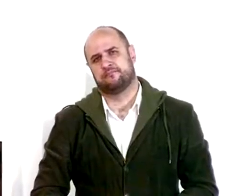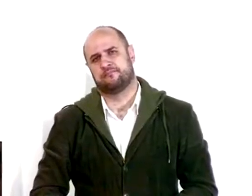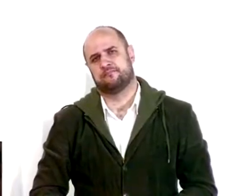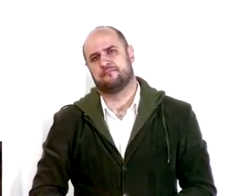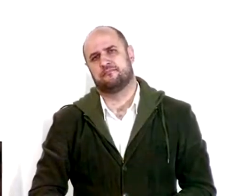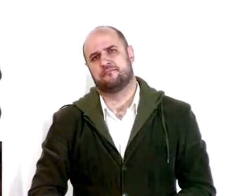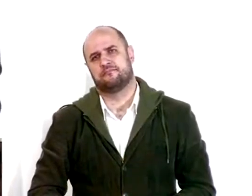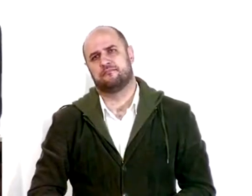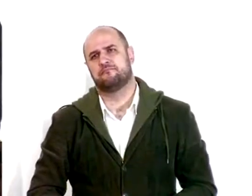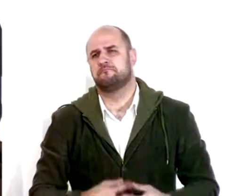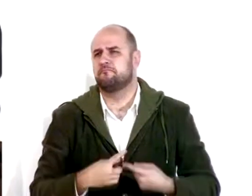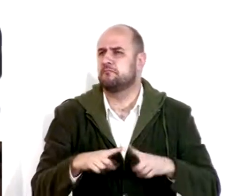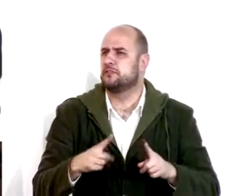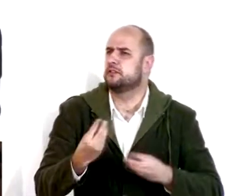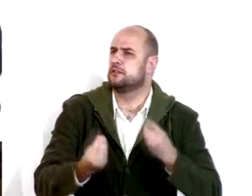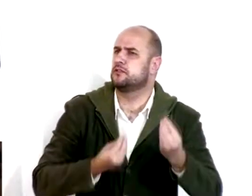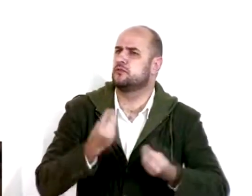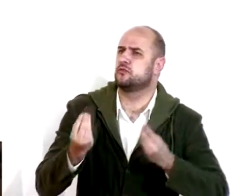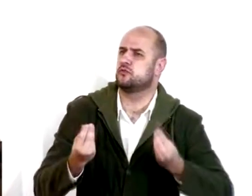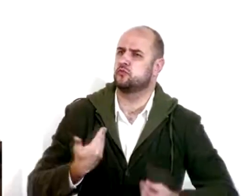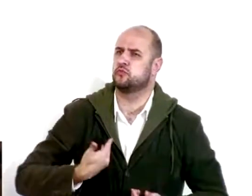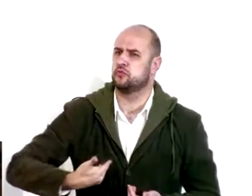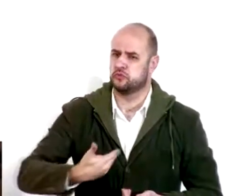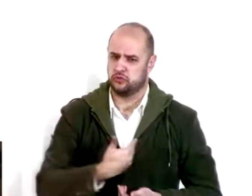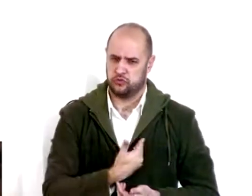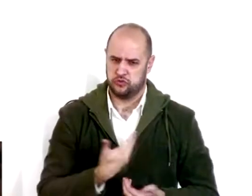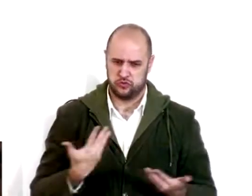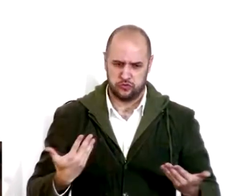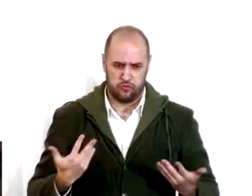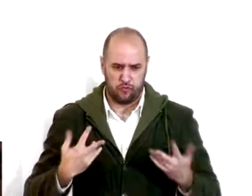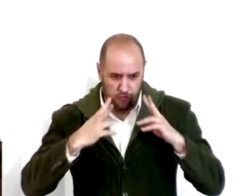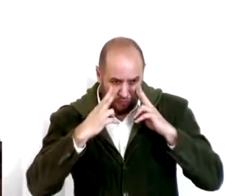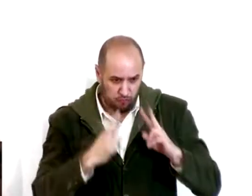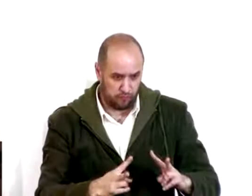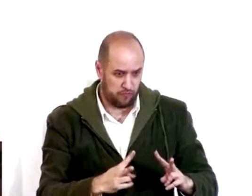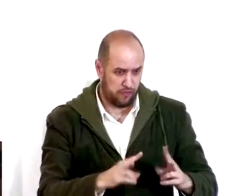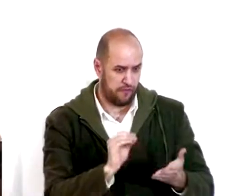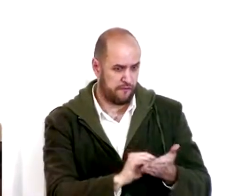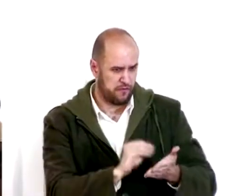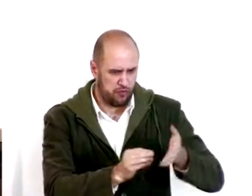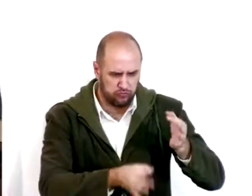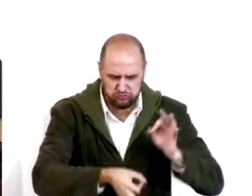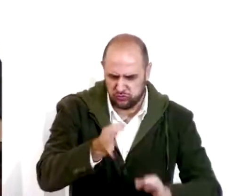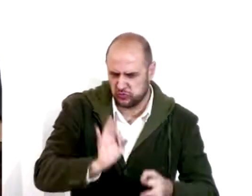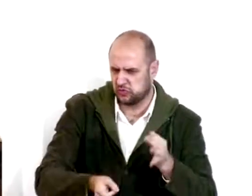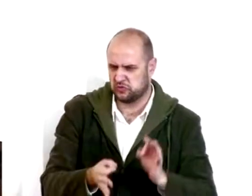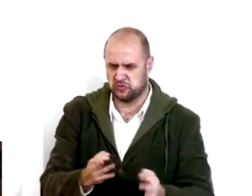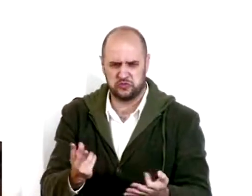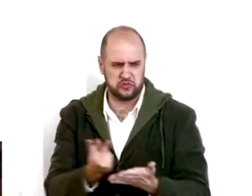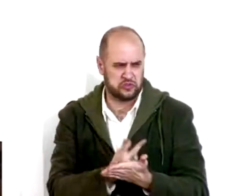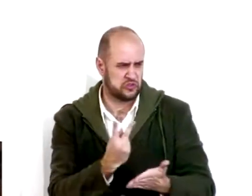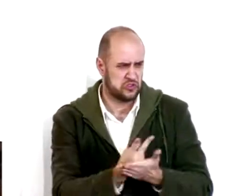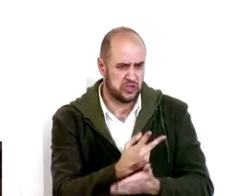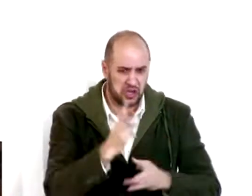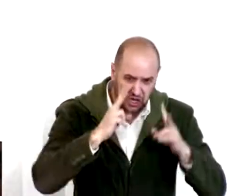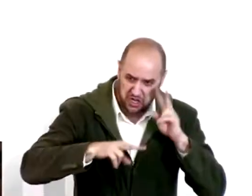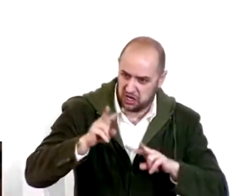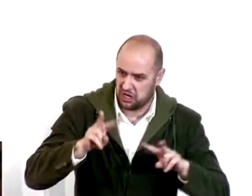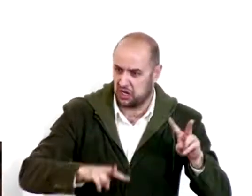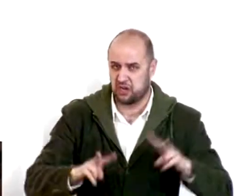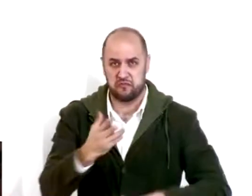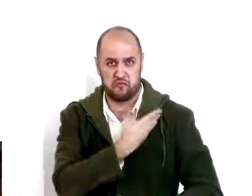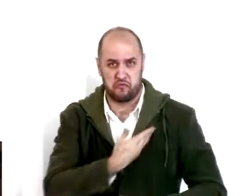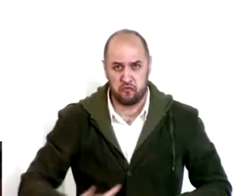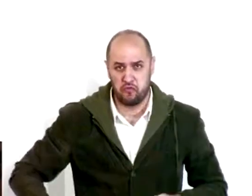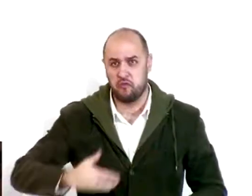como se posicionar diante de tantos casos de injustiça, de fraudes, que têm marcado as nossas